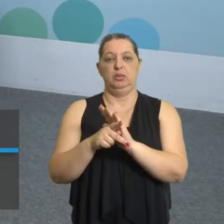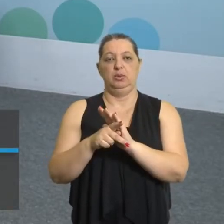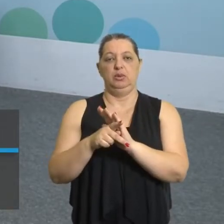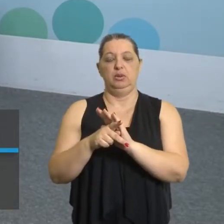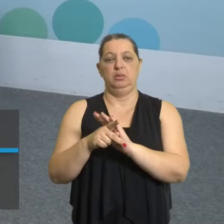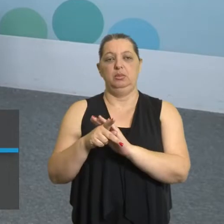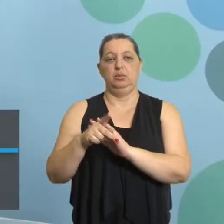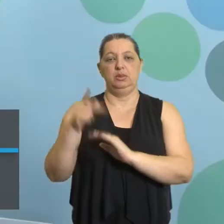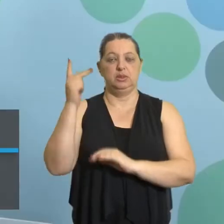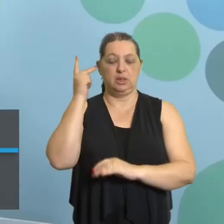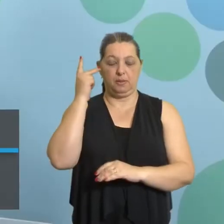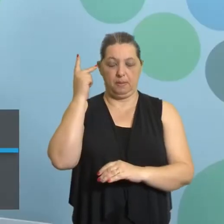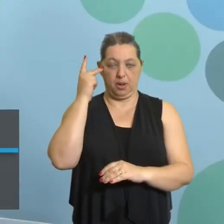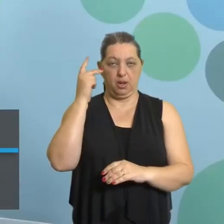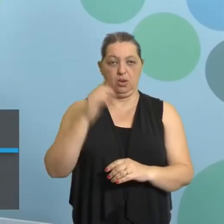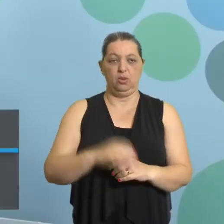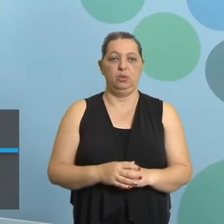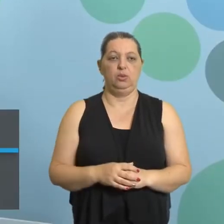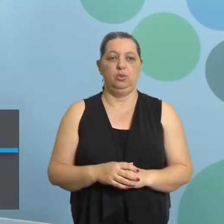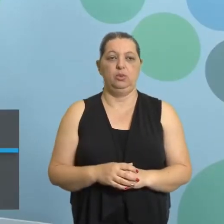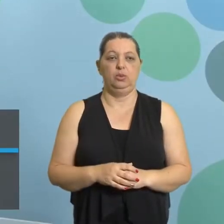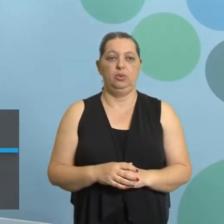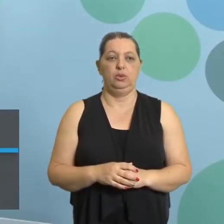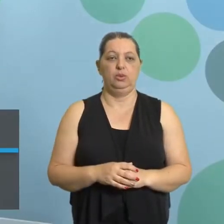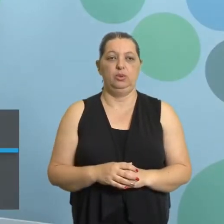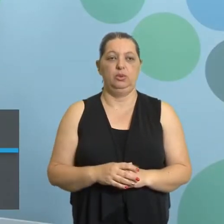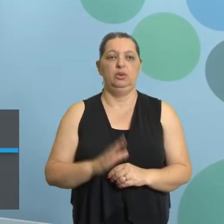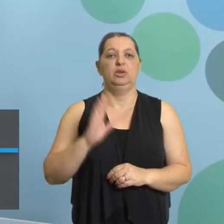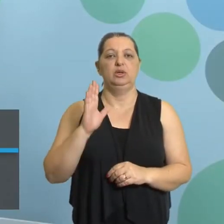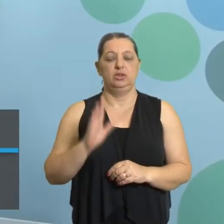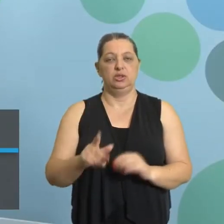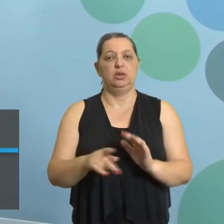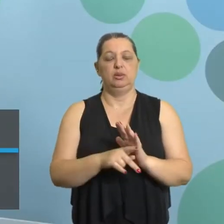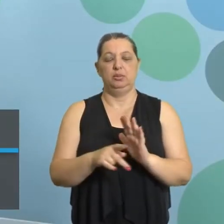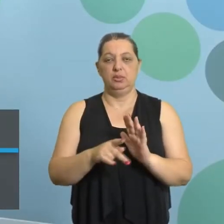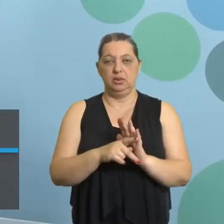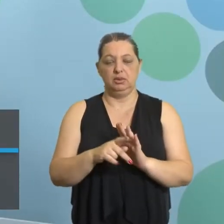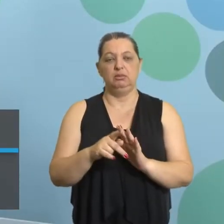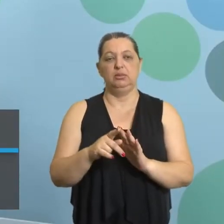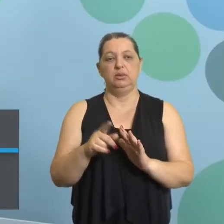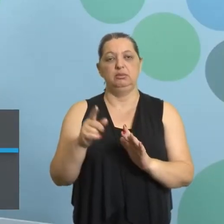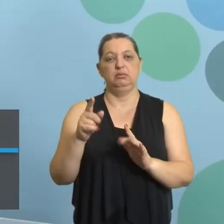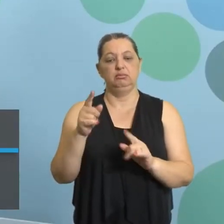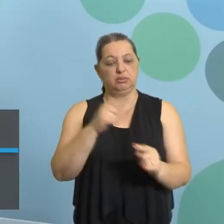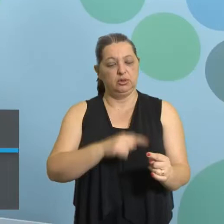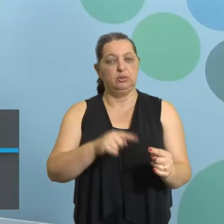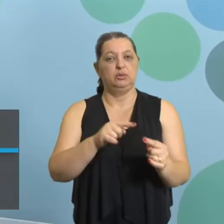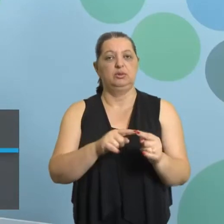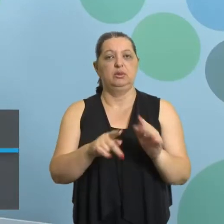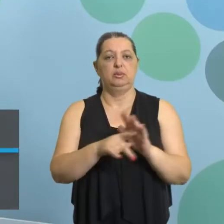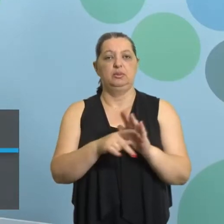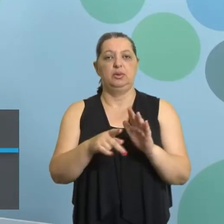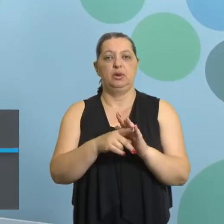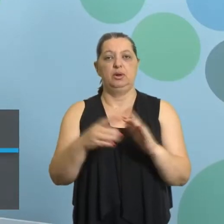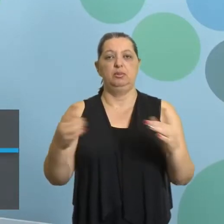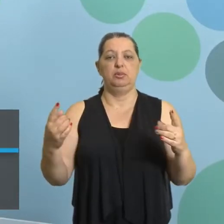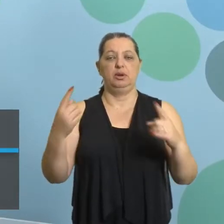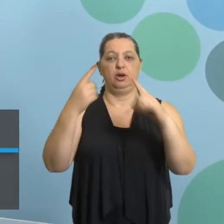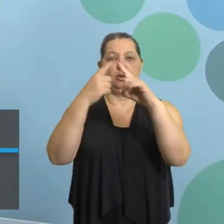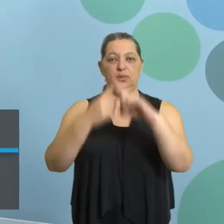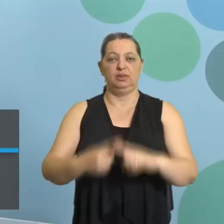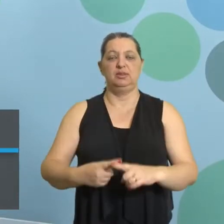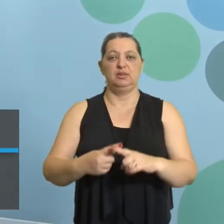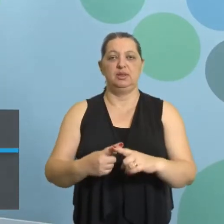na capital que tinha sempre já era atração na escola é uma competição de música de conversão de